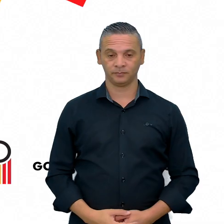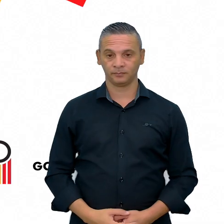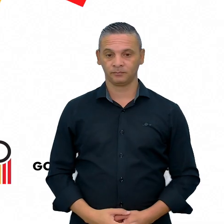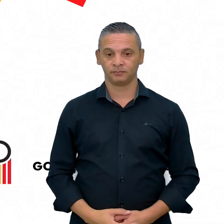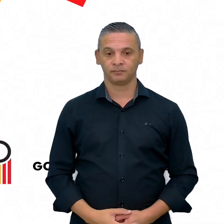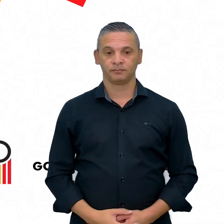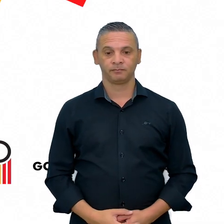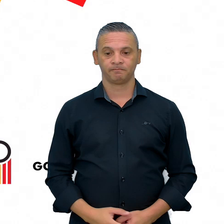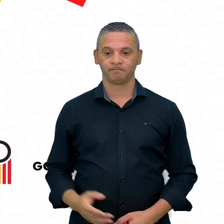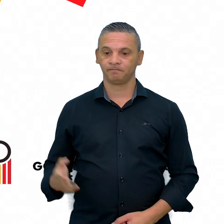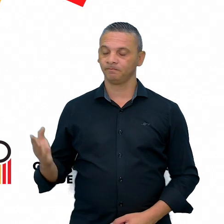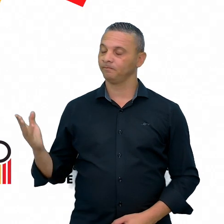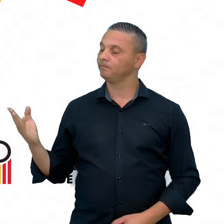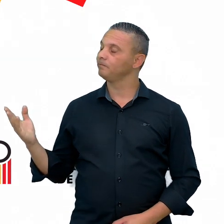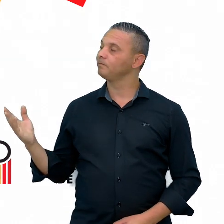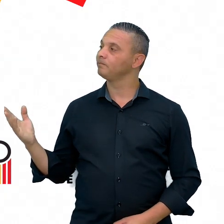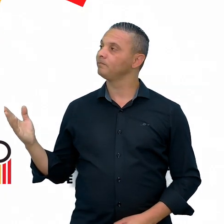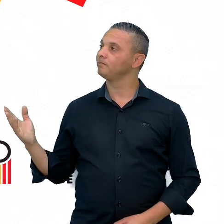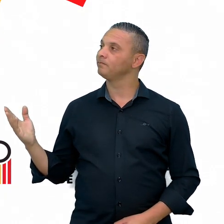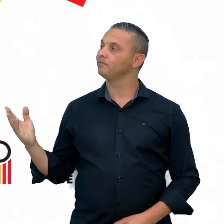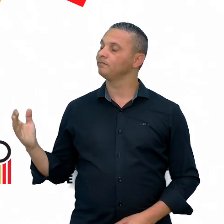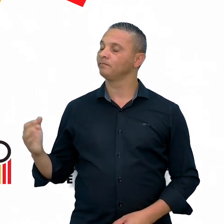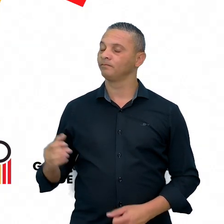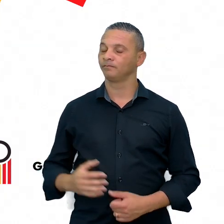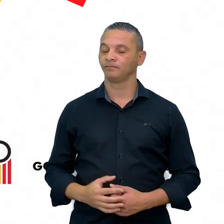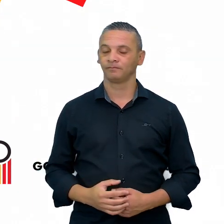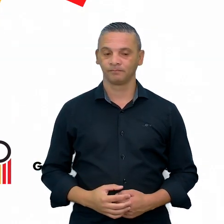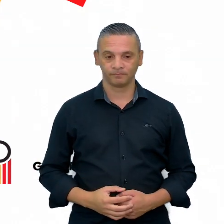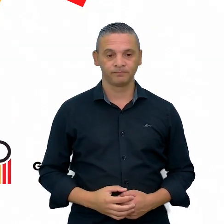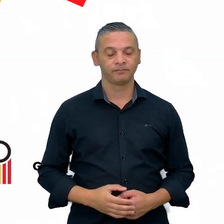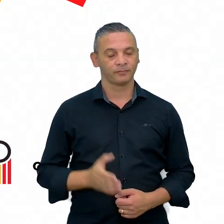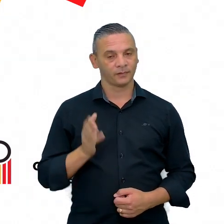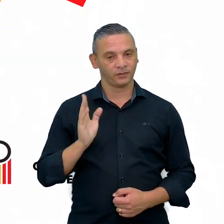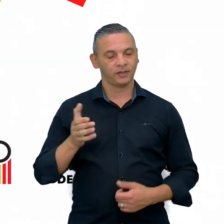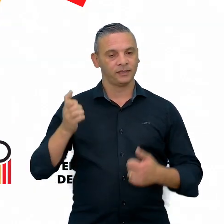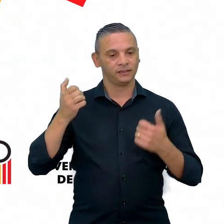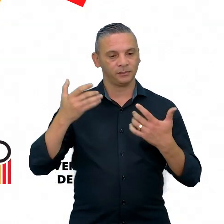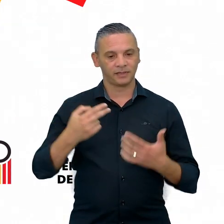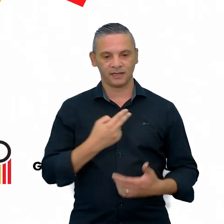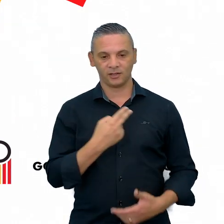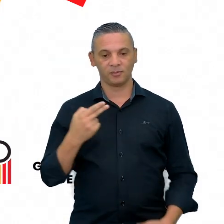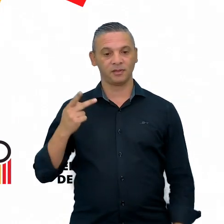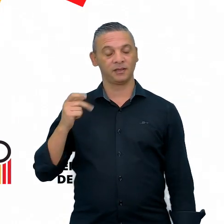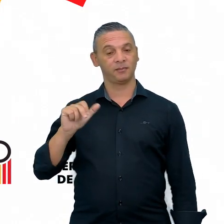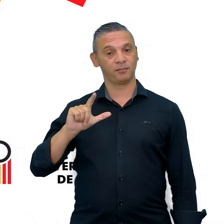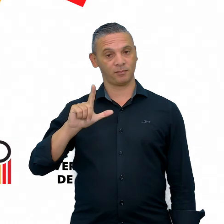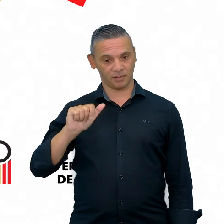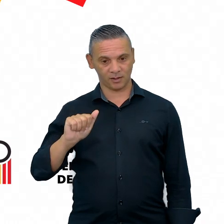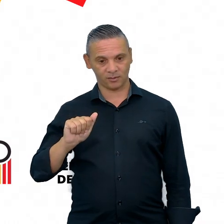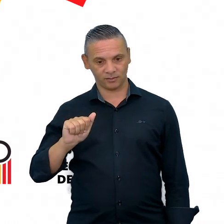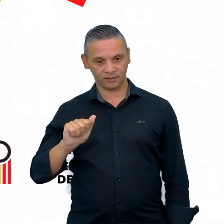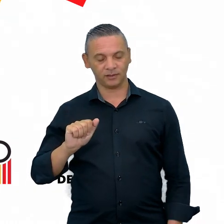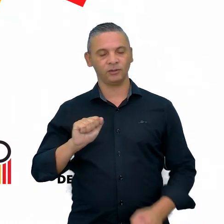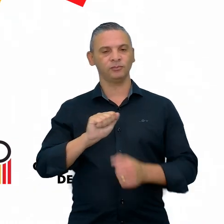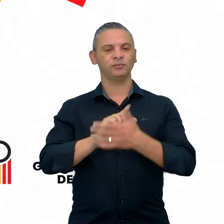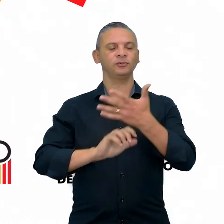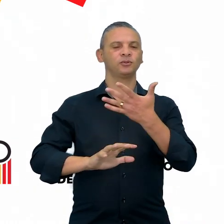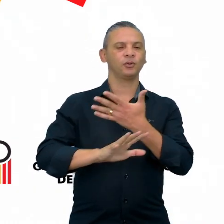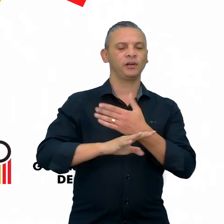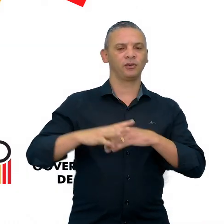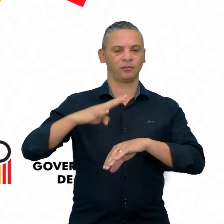a nossa apresentação. Como eu já disse, eu me chamo Paula Soares, o nosso componente curricular